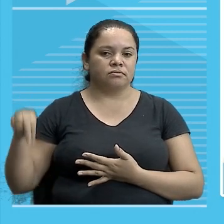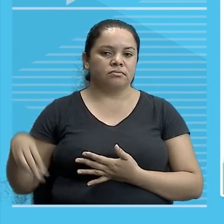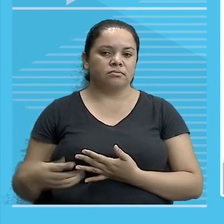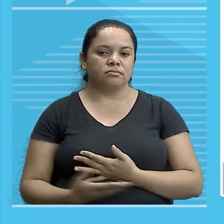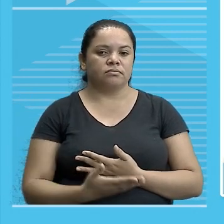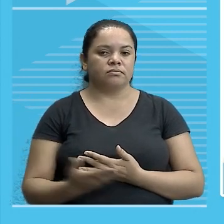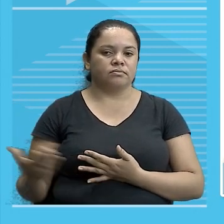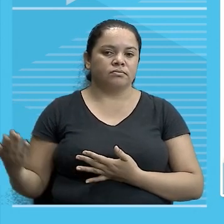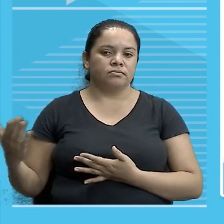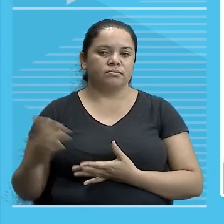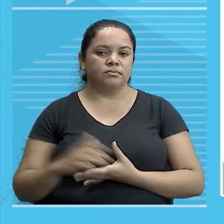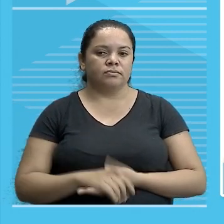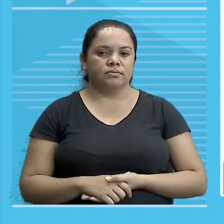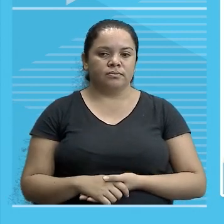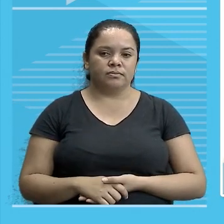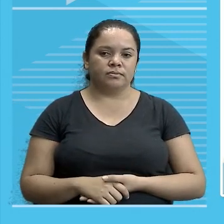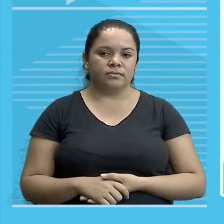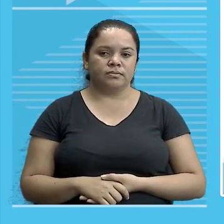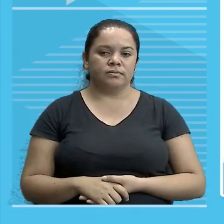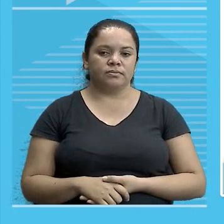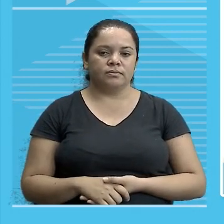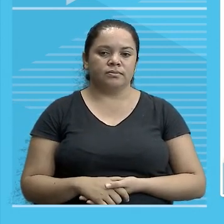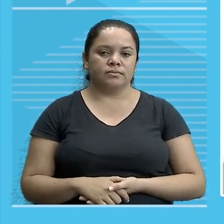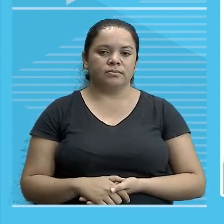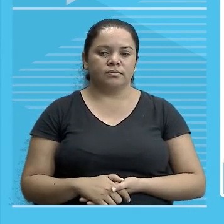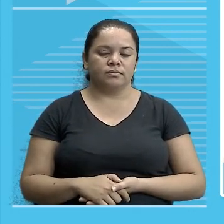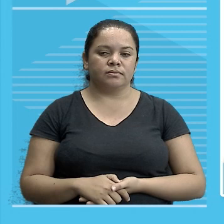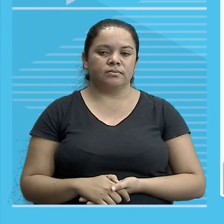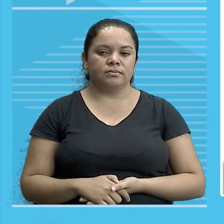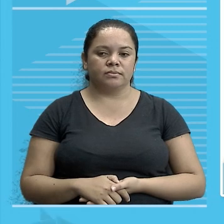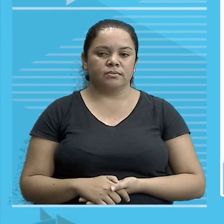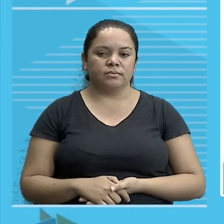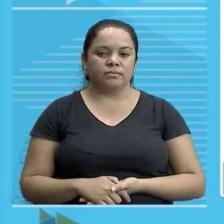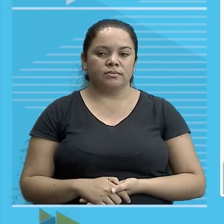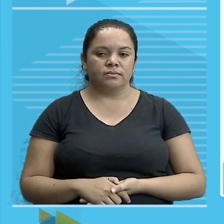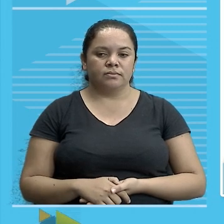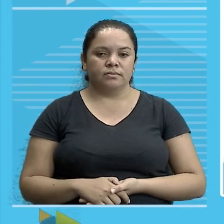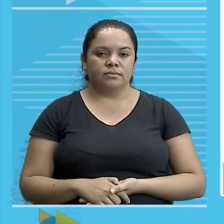galera, e eu volto com o gabarito e o comentário. Até já.